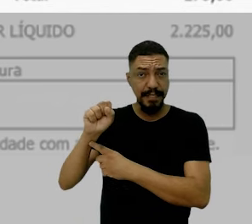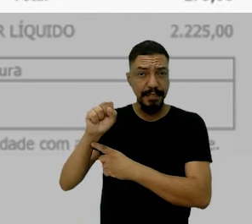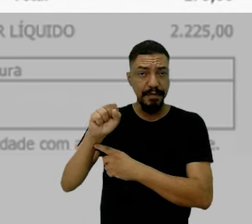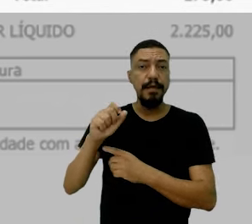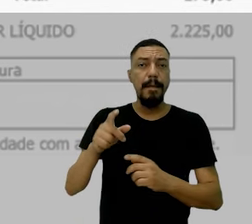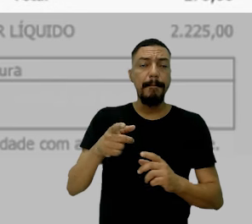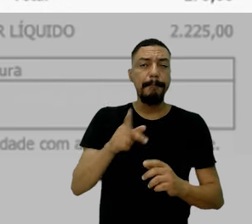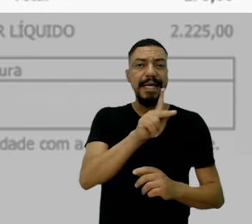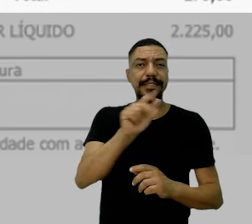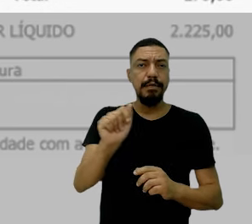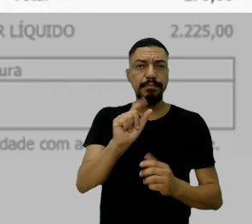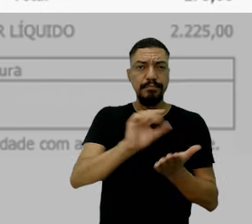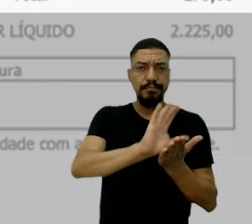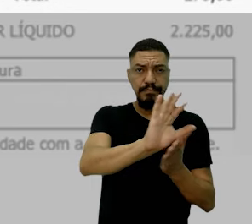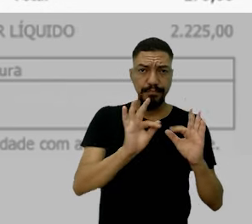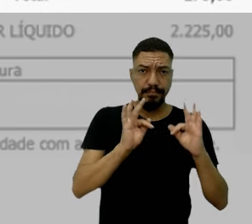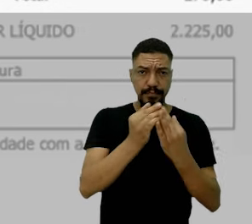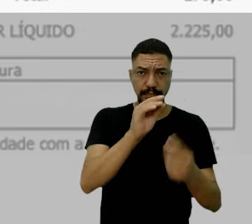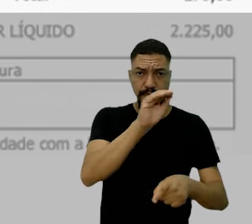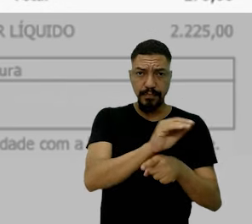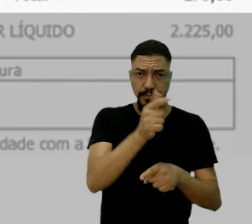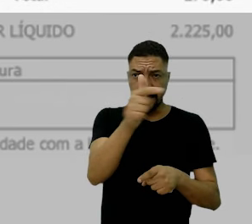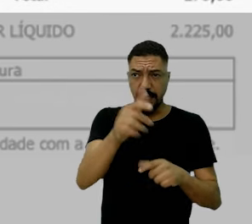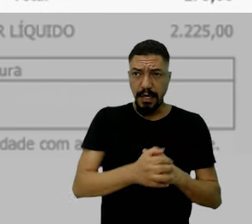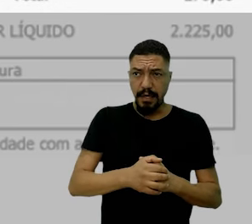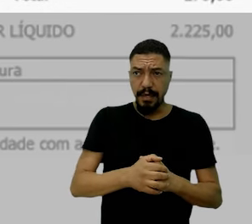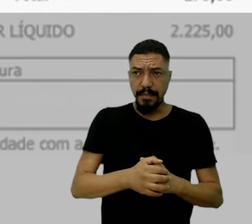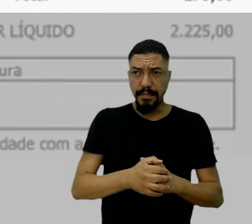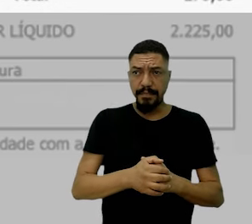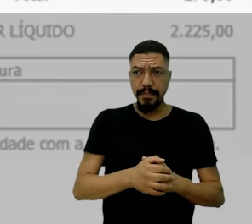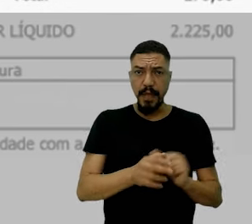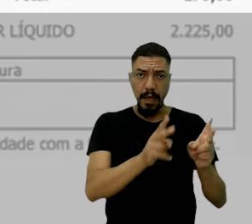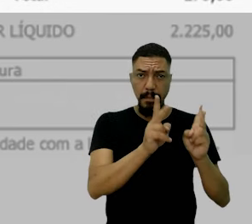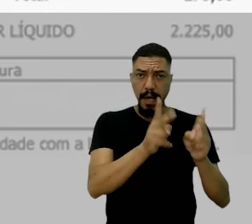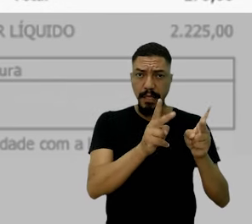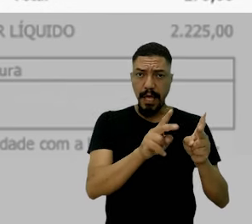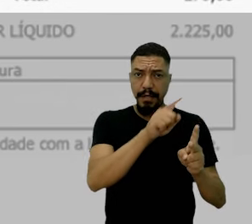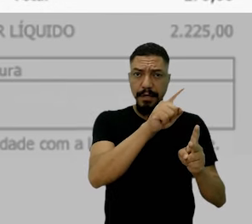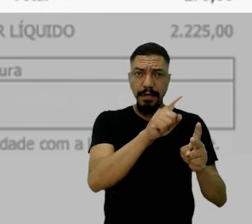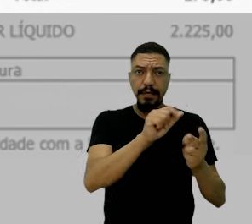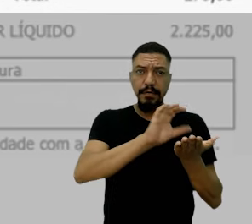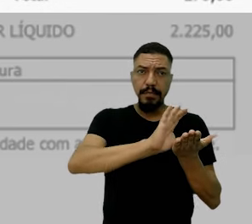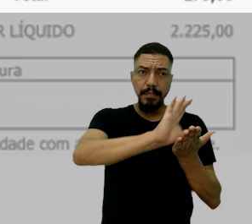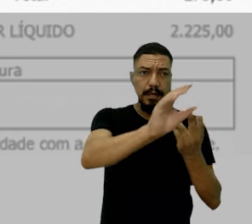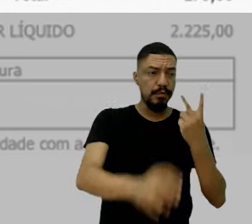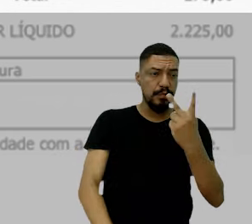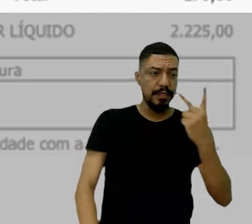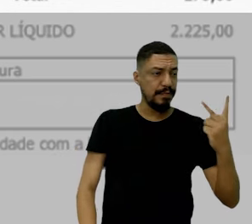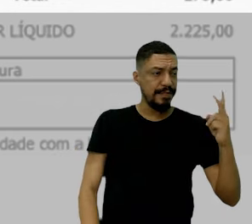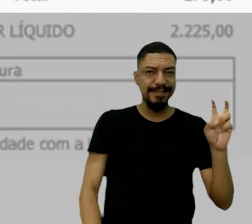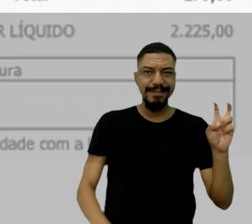INSS, pensão alimentícia também não tinha. E aí isso você retém, vai para a conta da